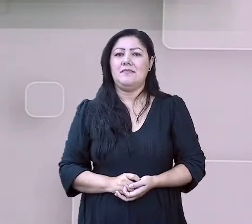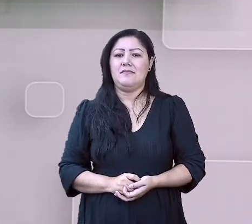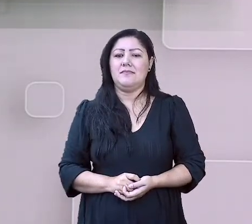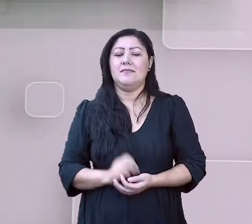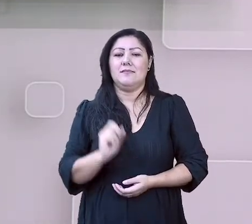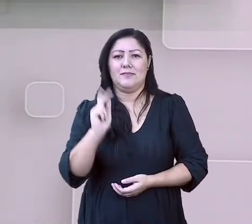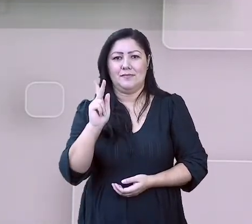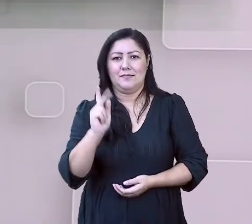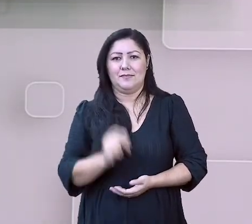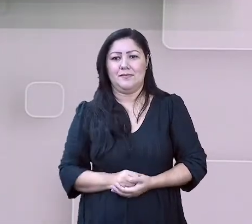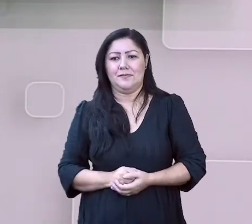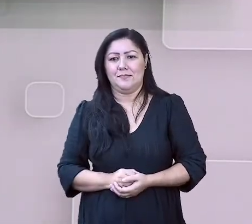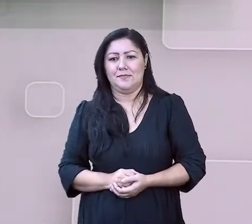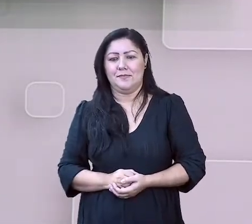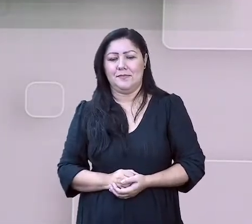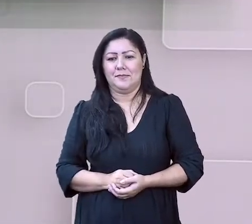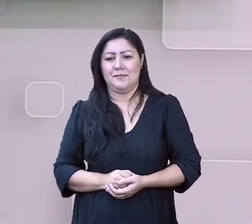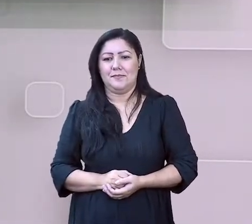Ok?